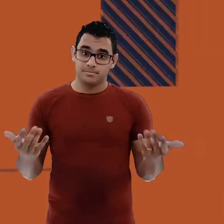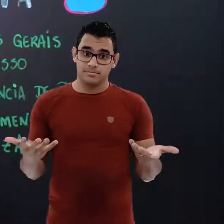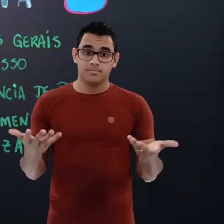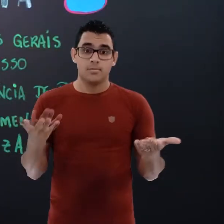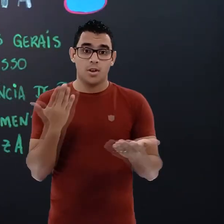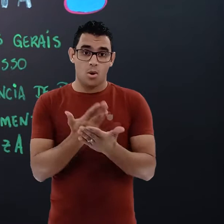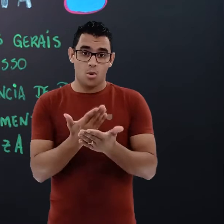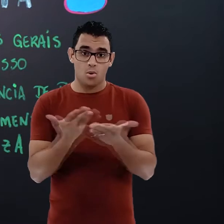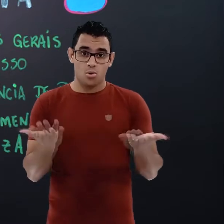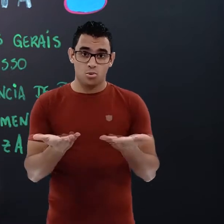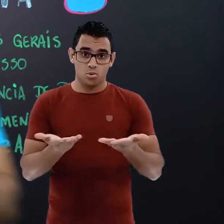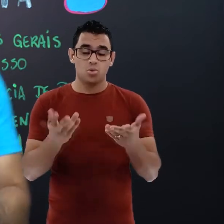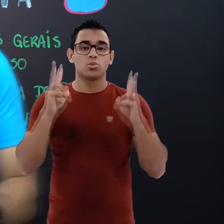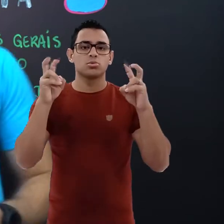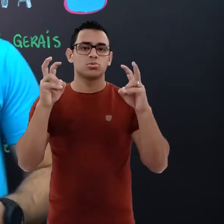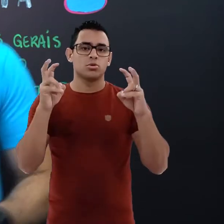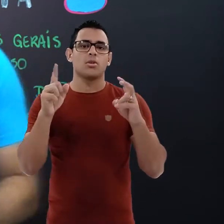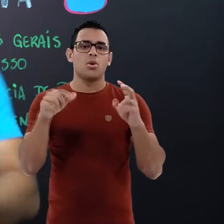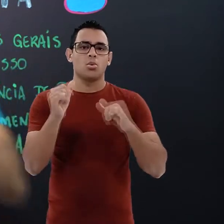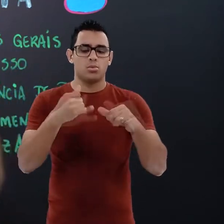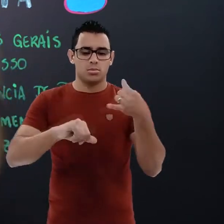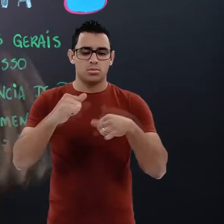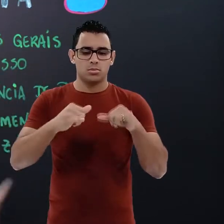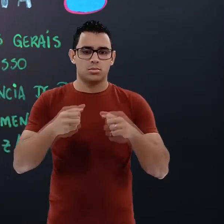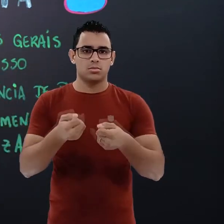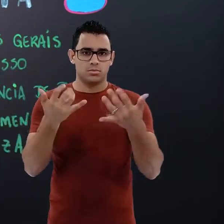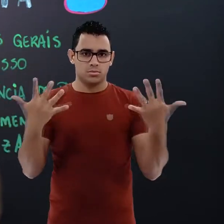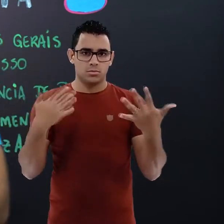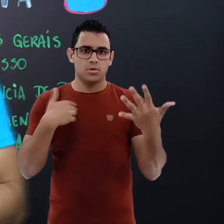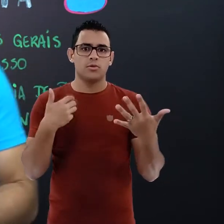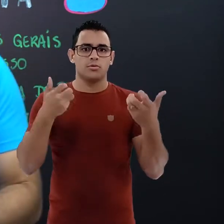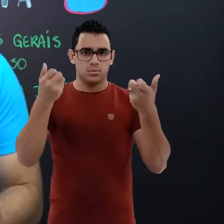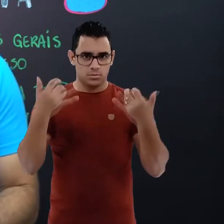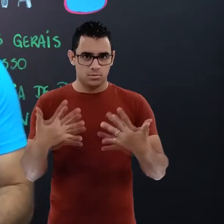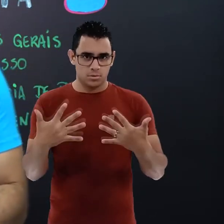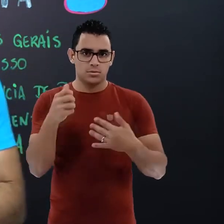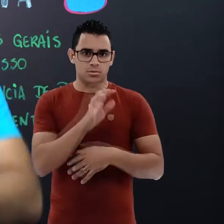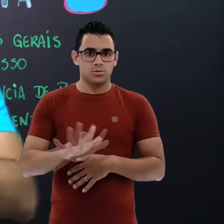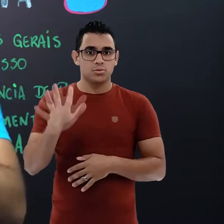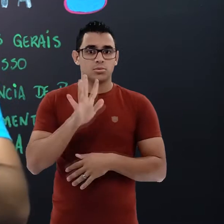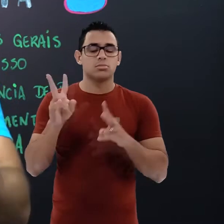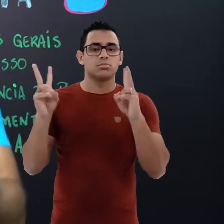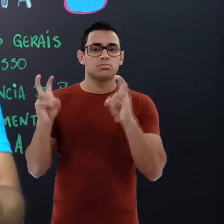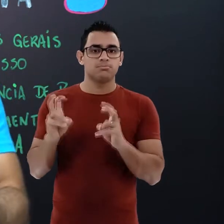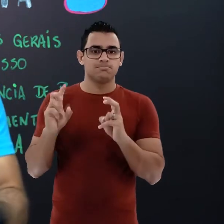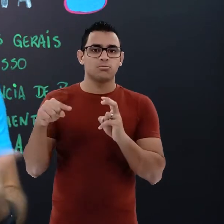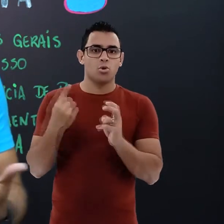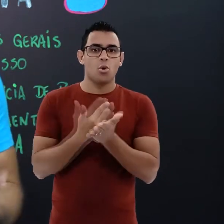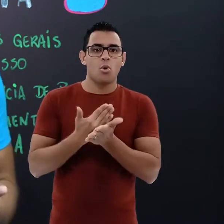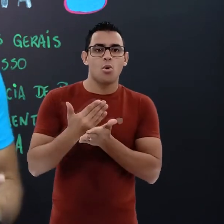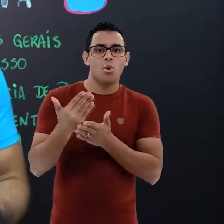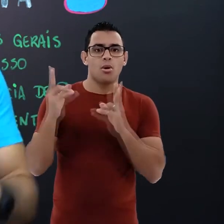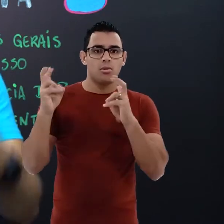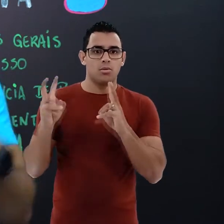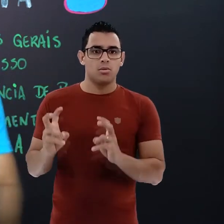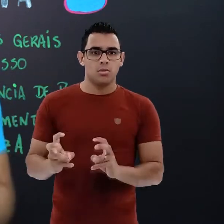Bom, pessoal, a aula de hoje é sobre estequiometria. Então, eu vou dar um panorama geral aqui para vocês da estequiometria, para que a gente introduza